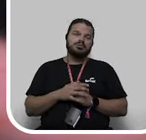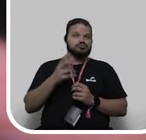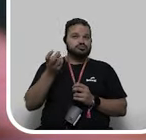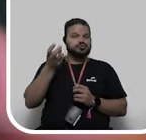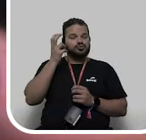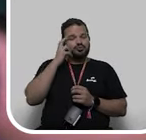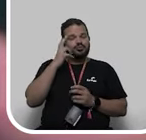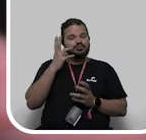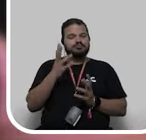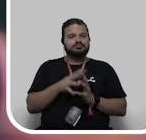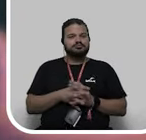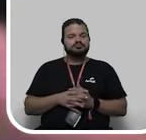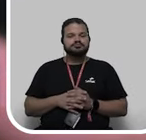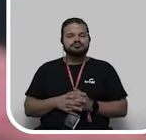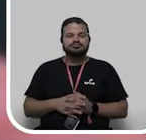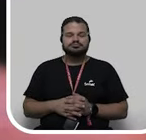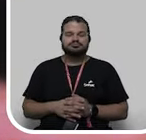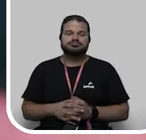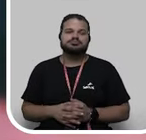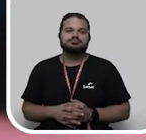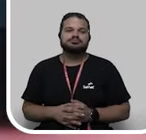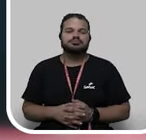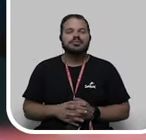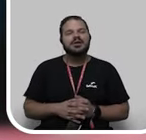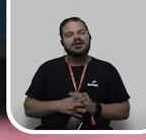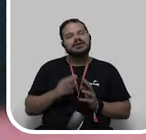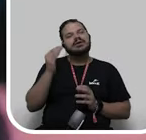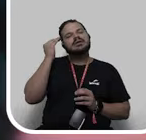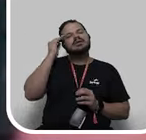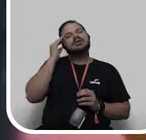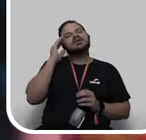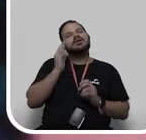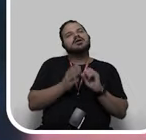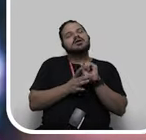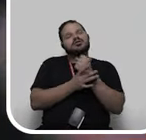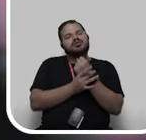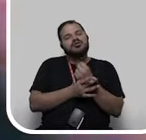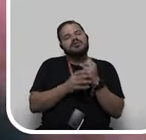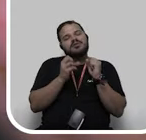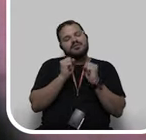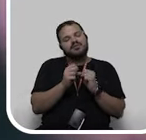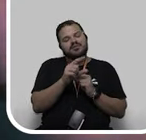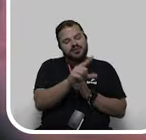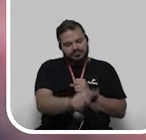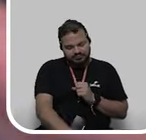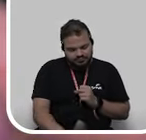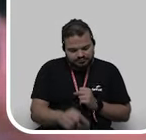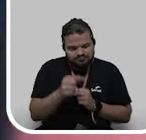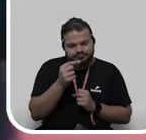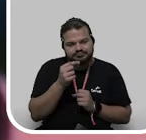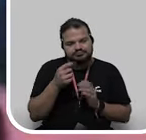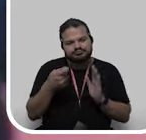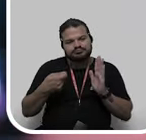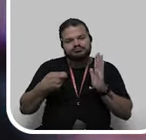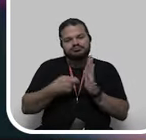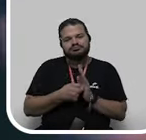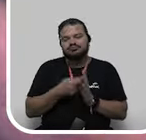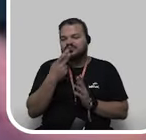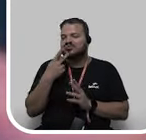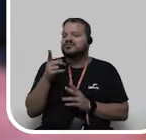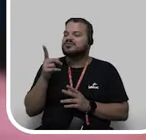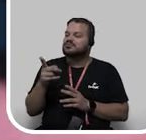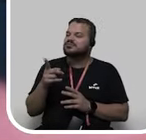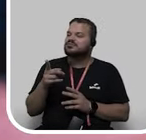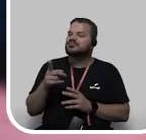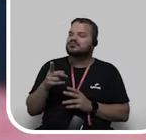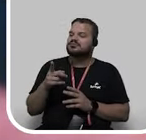conscientização, para entender um pouco mais de segurança, vai pegar aquele pendrive e vai lá para o amigo dela, que tem